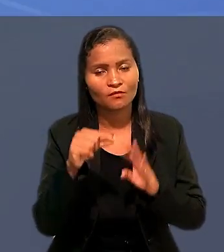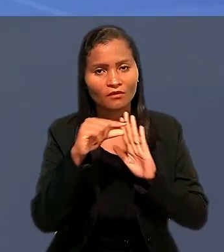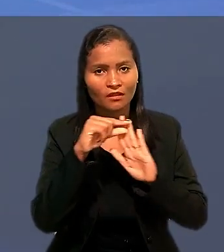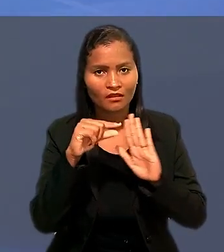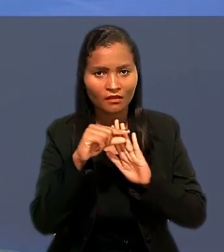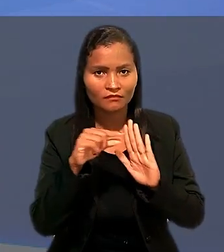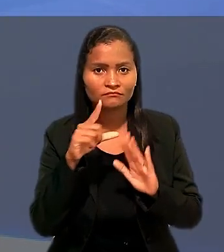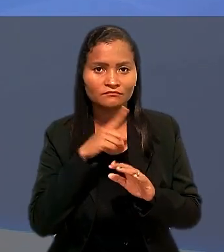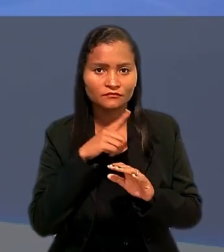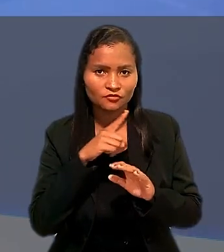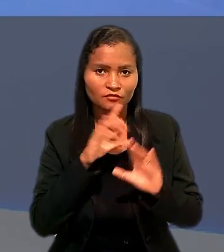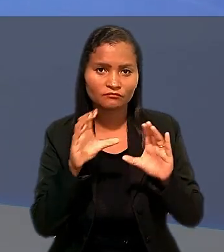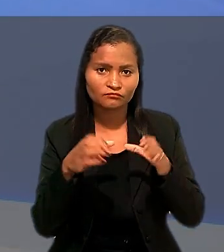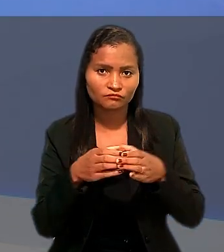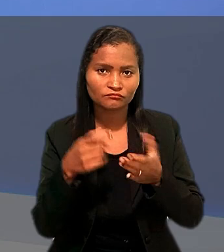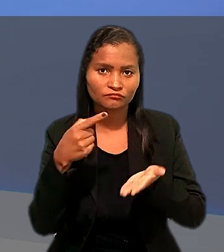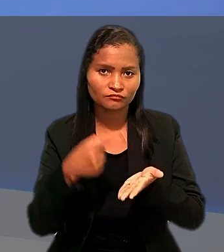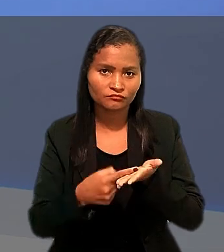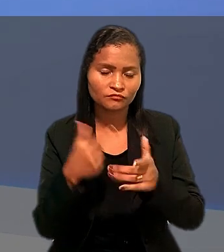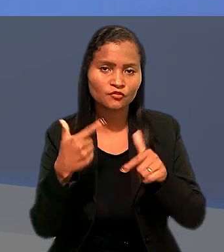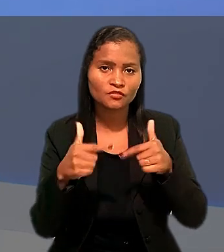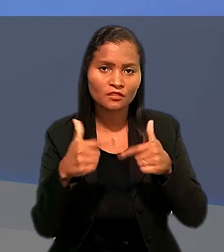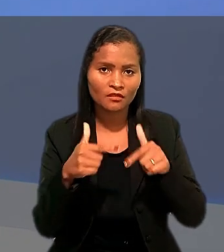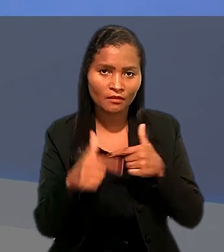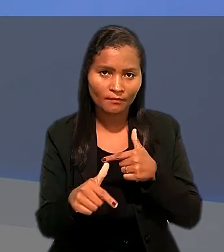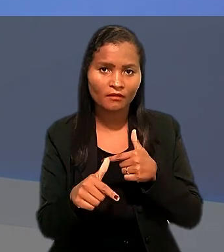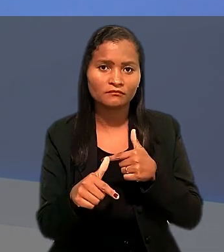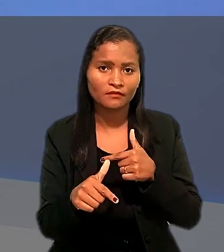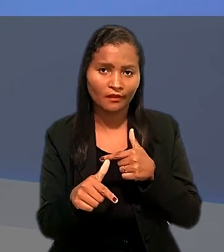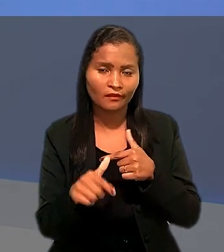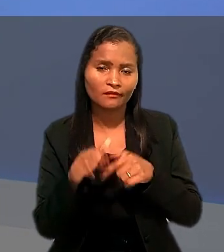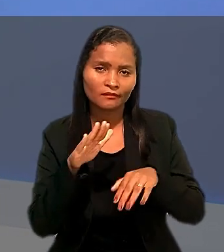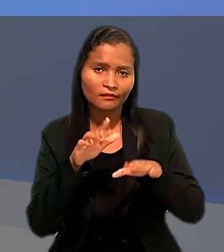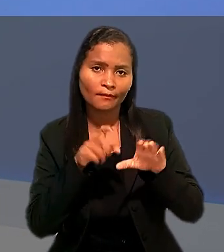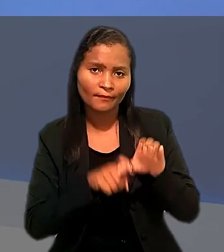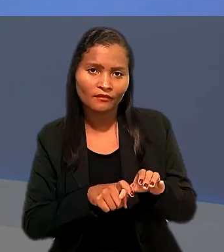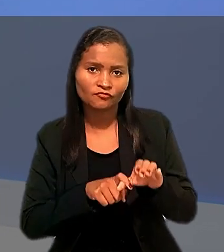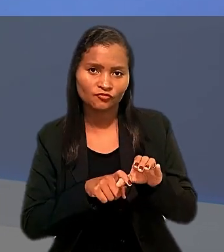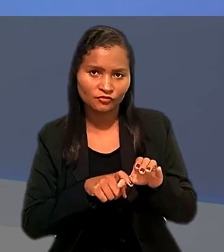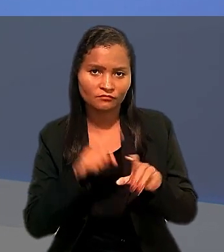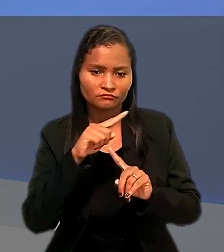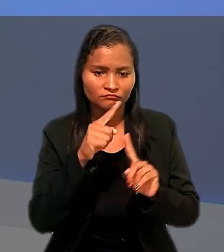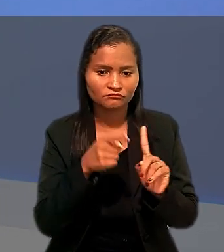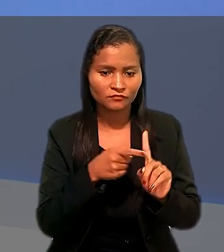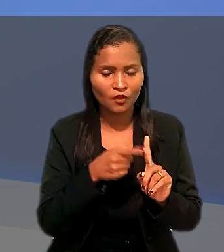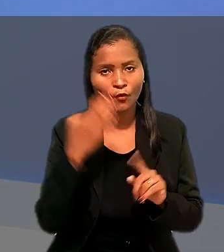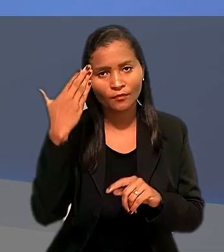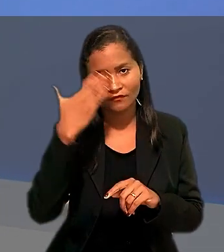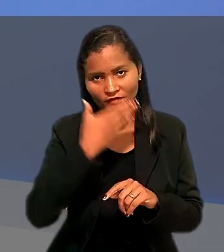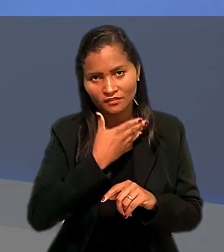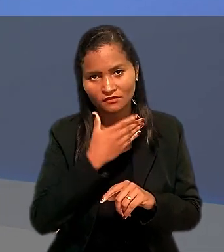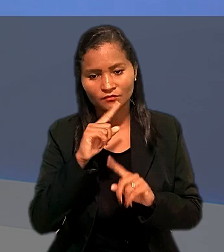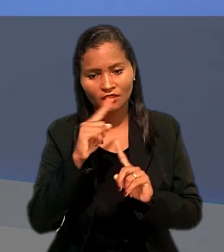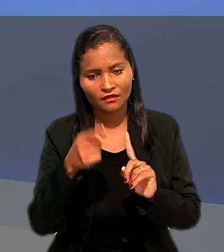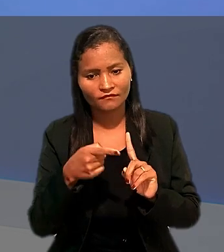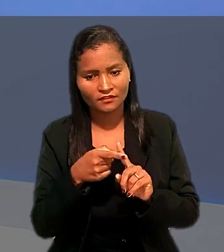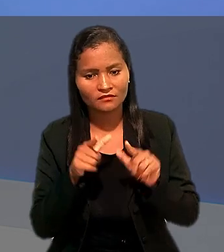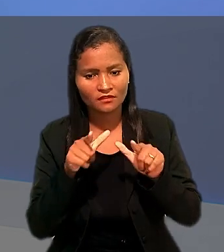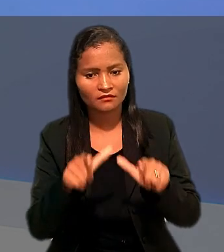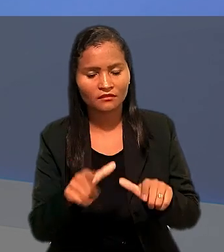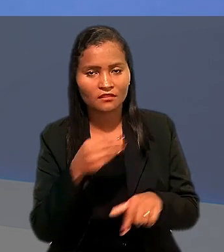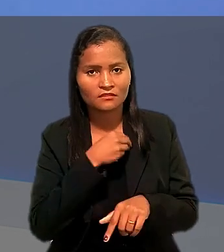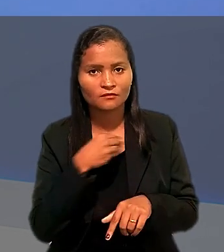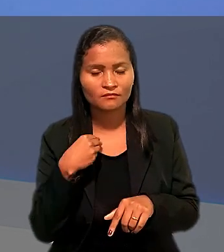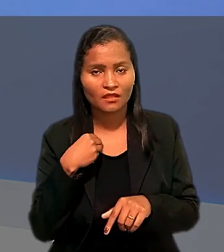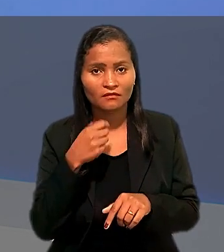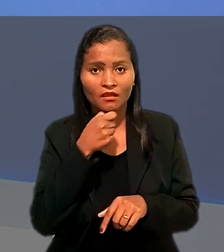cláusula prevista em convenção coletiva de trabalho que condicionava a estabilidade da gestante à comprovação da gravidez por atestado médico.